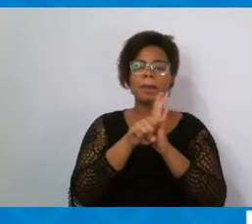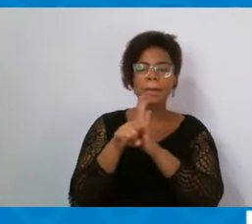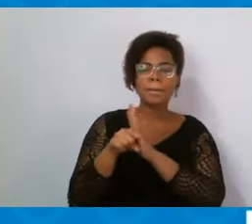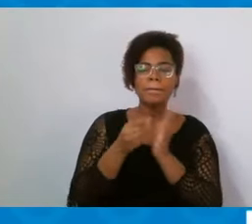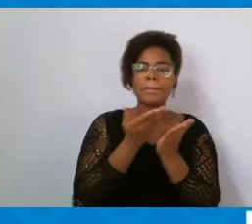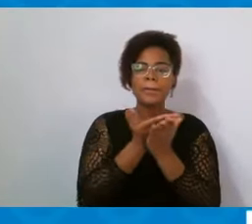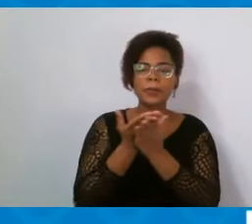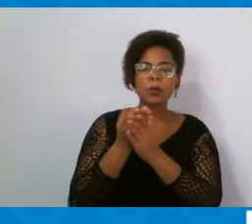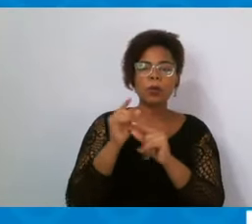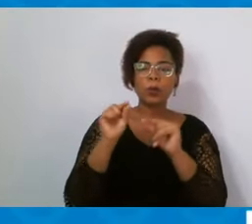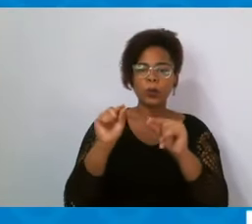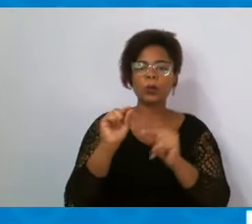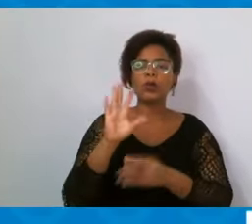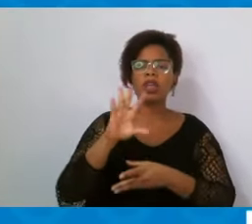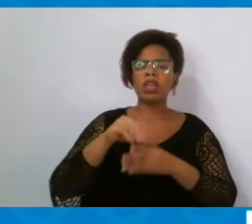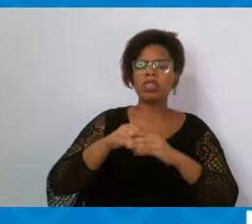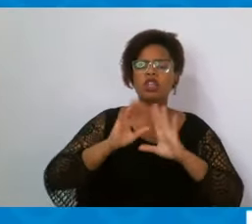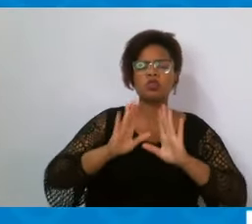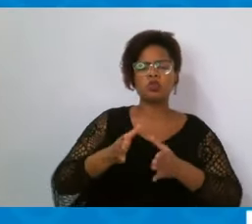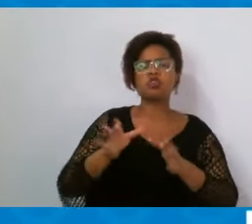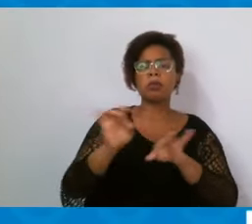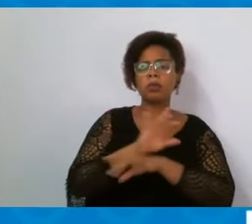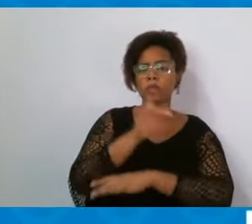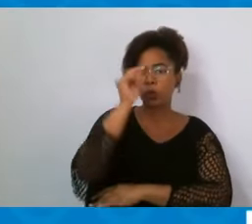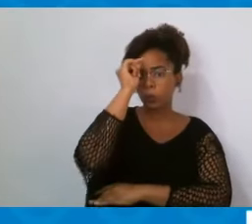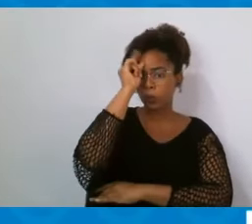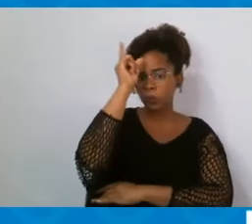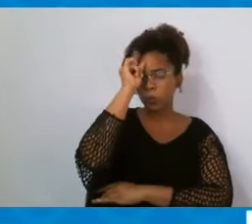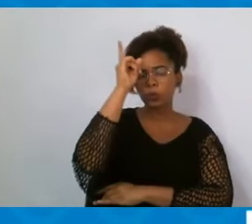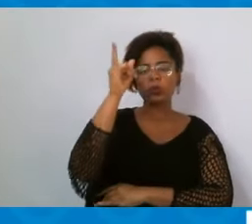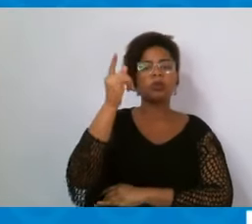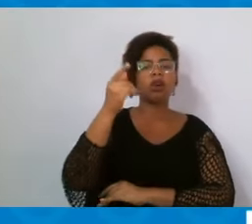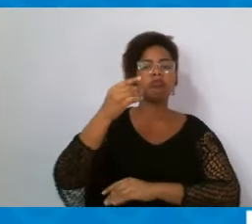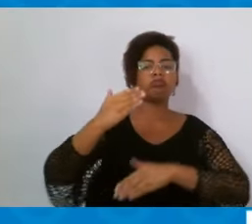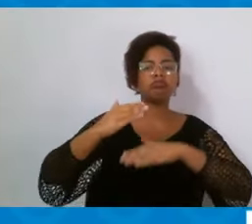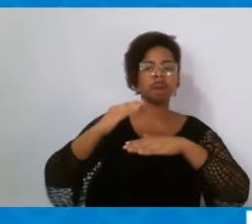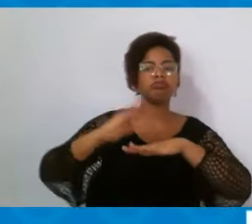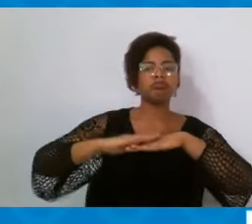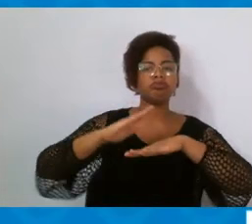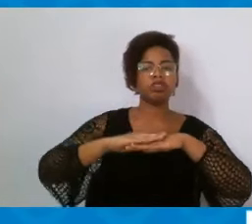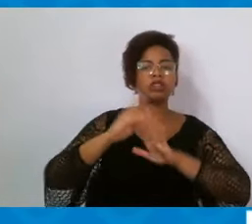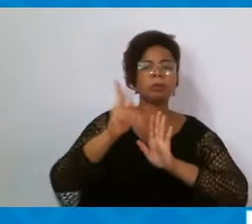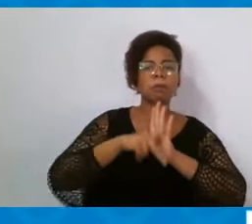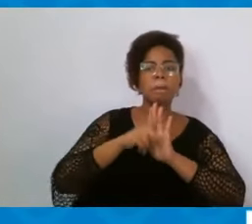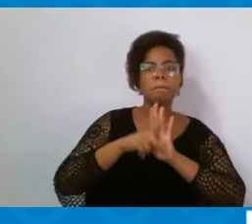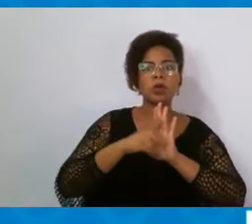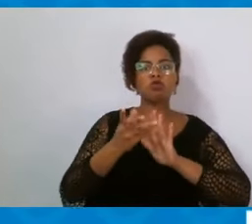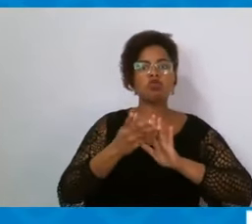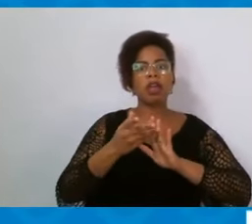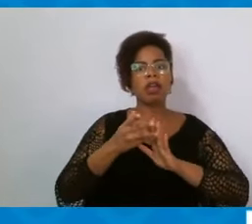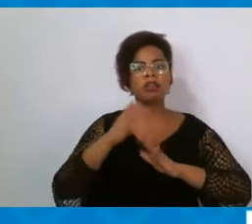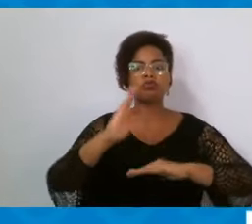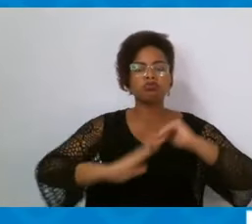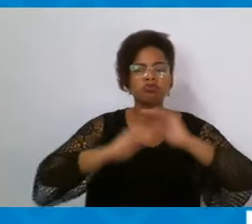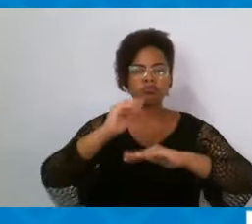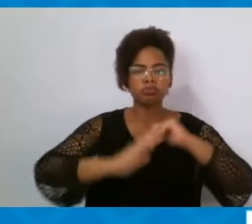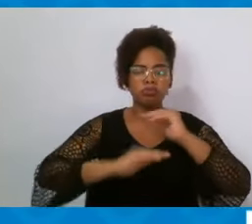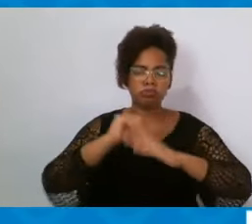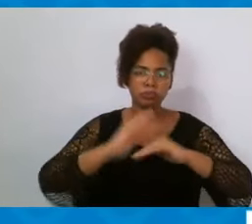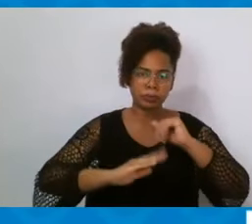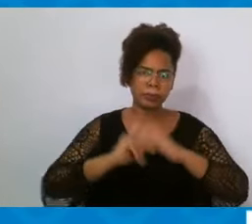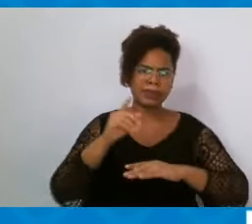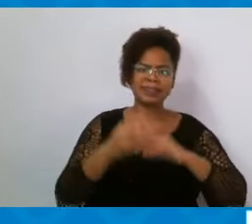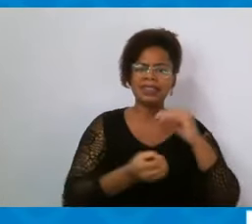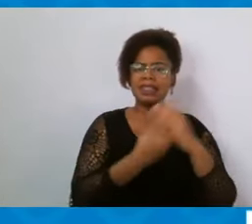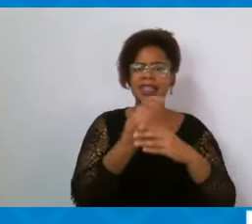de projetos, de realizar coisas, de entender problemas e construir coisas. E eu quis trazer eles porque eles são um exemplo